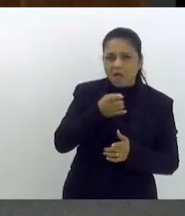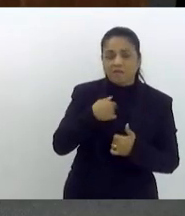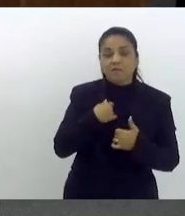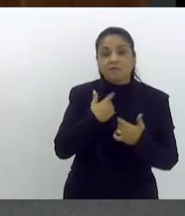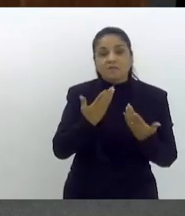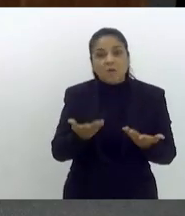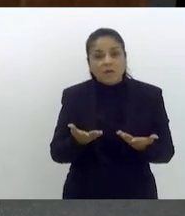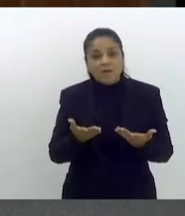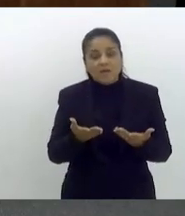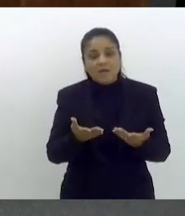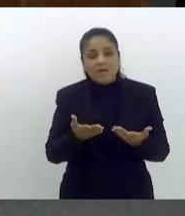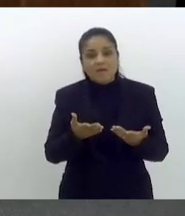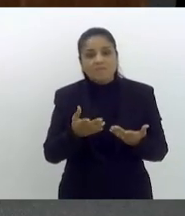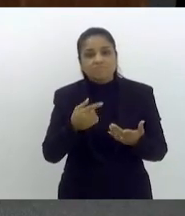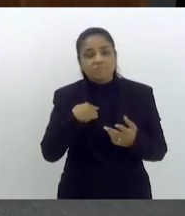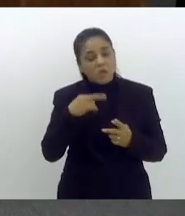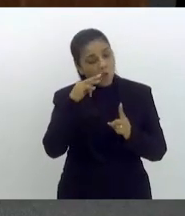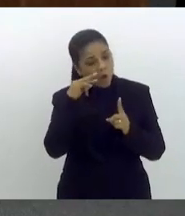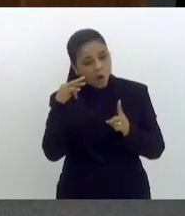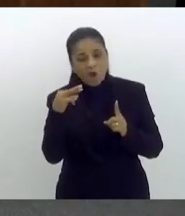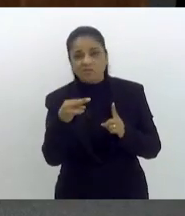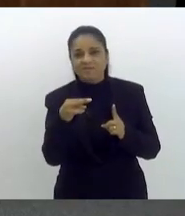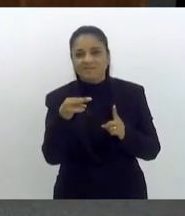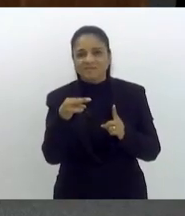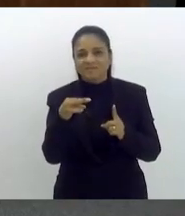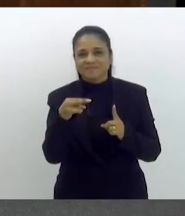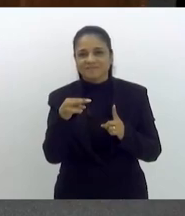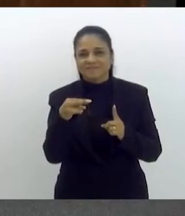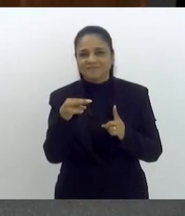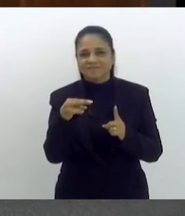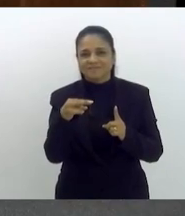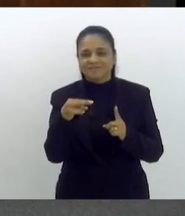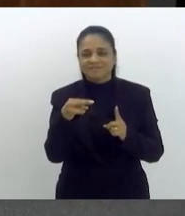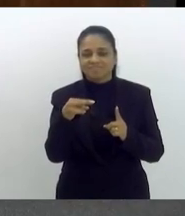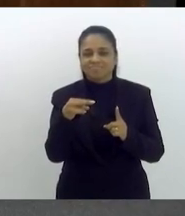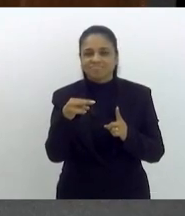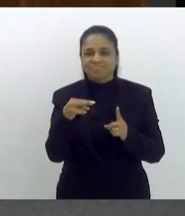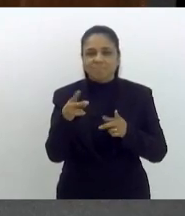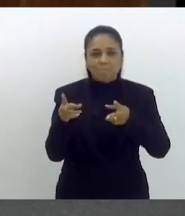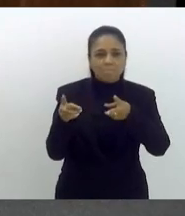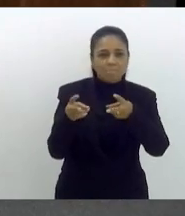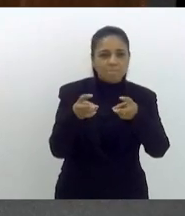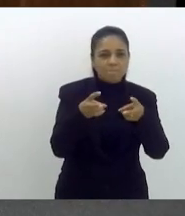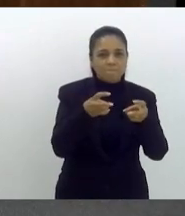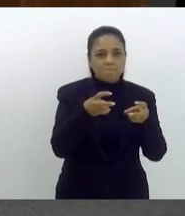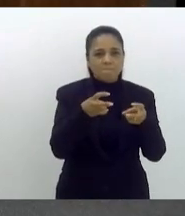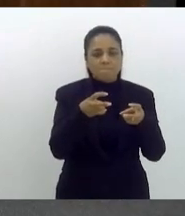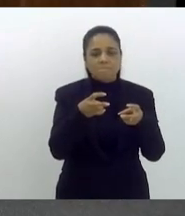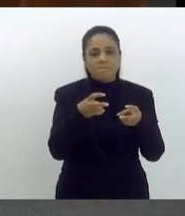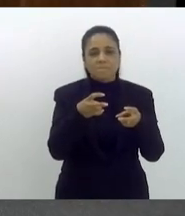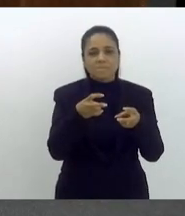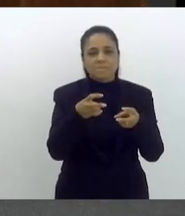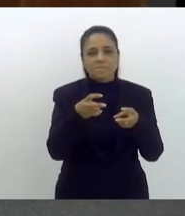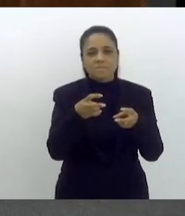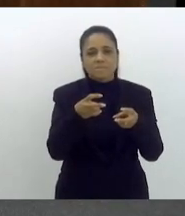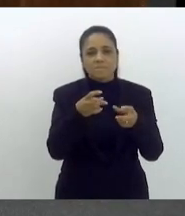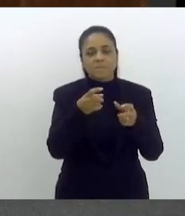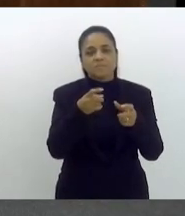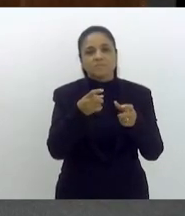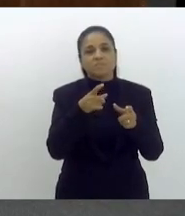basta ter olhos para enxergar a gente vê aí o grande número de